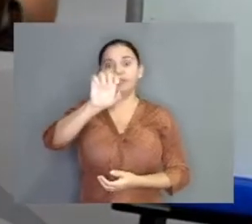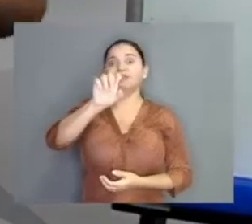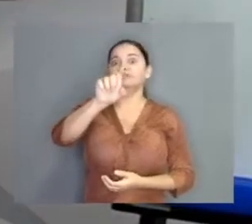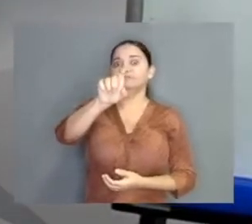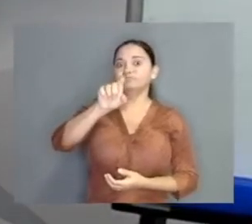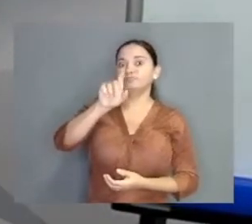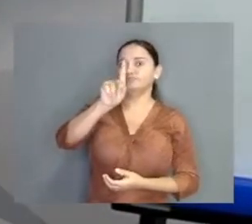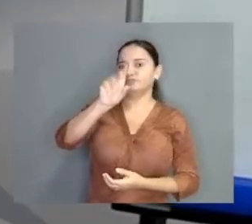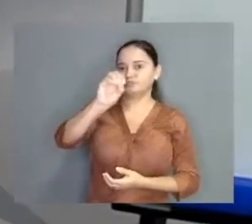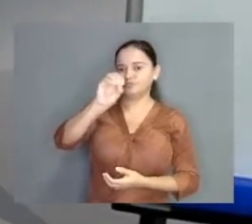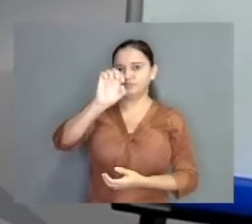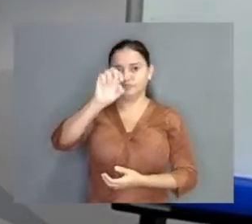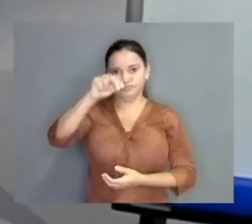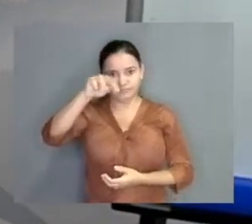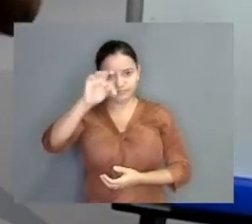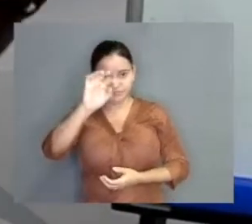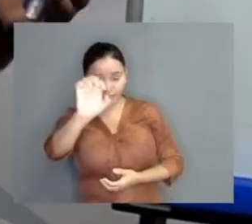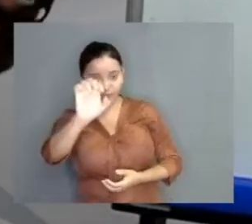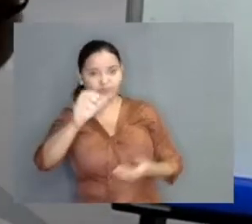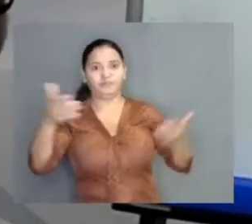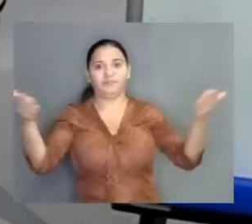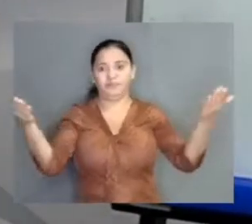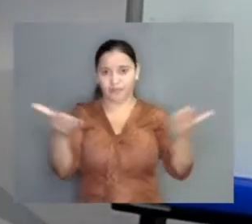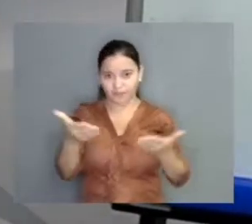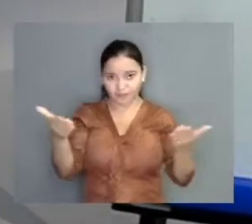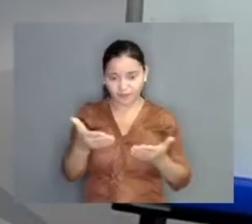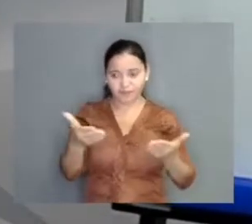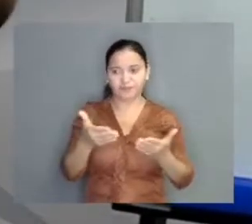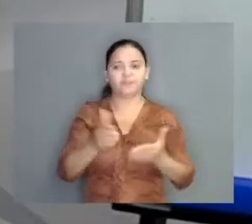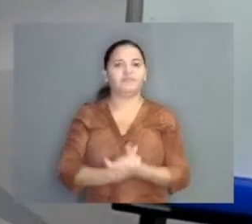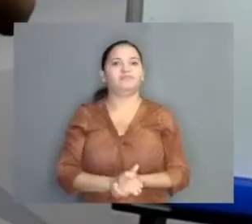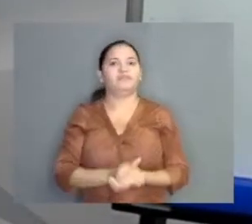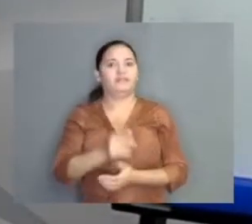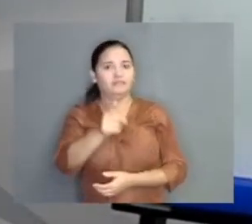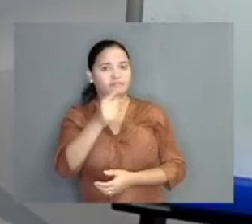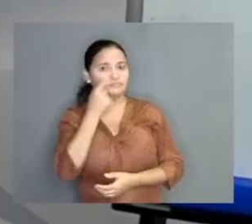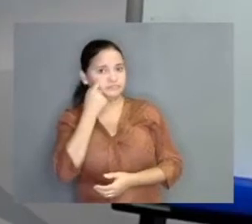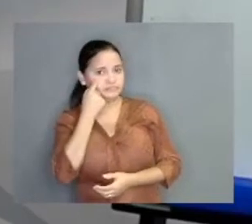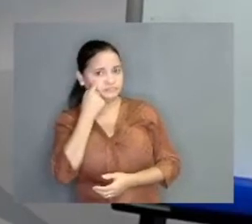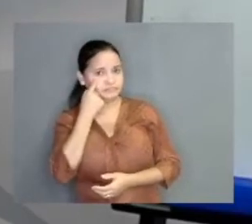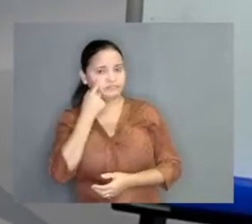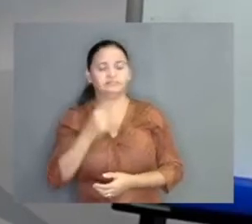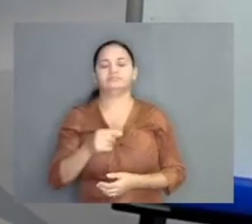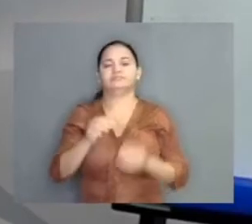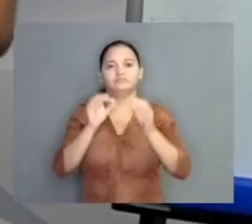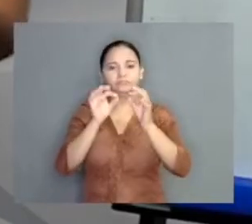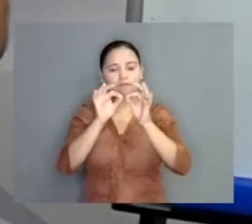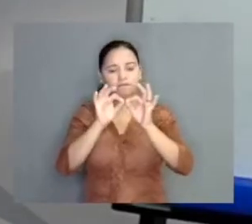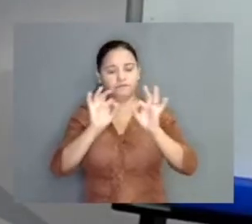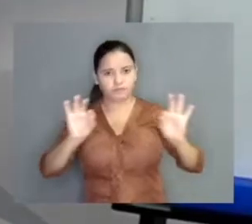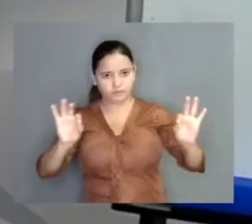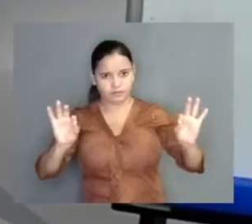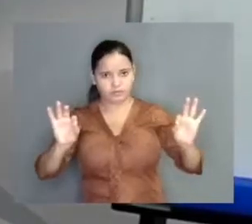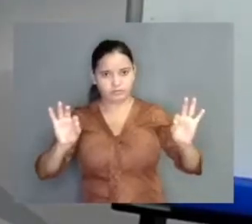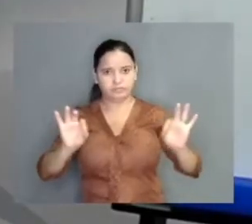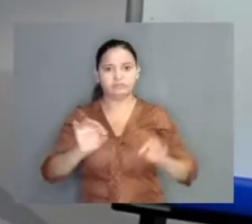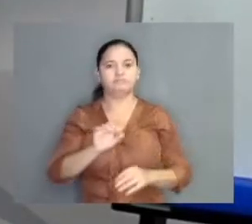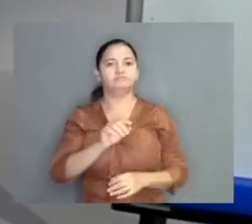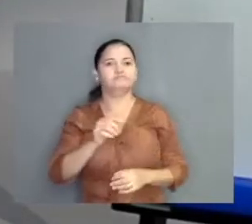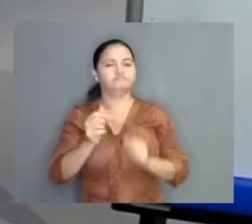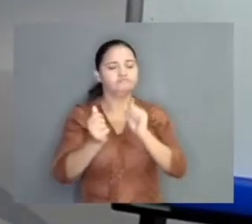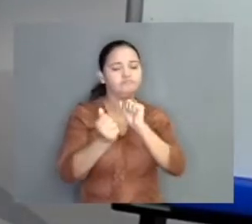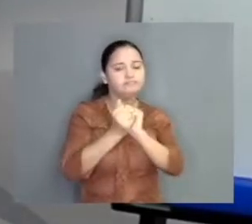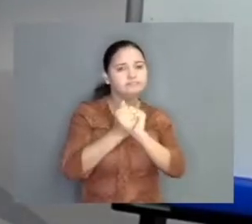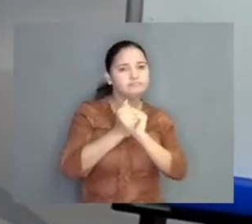lá. Hoje, antes de mais nada, vocês viram que eu gosto de trazer uma frase. Então, vamos pensar